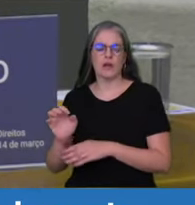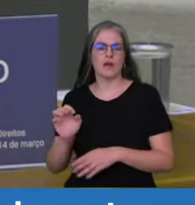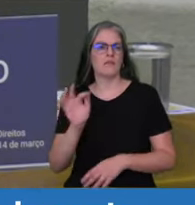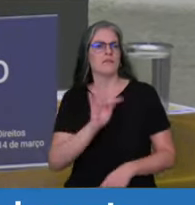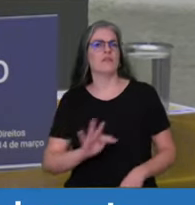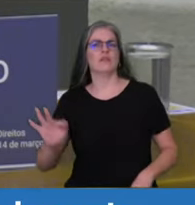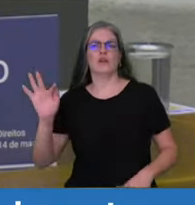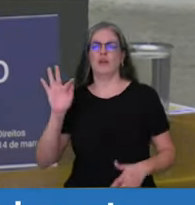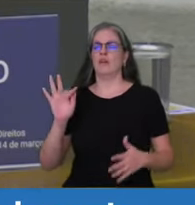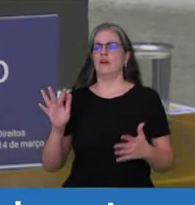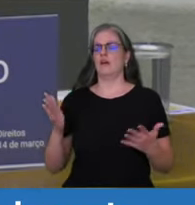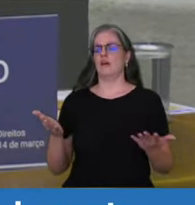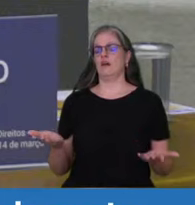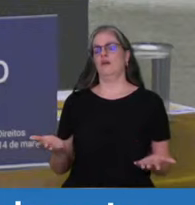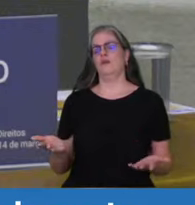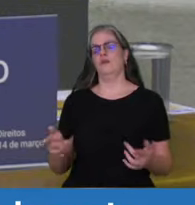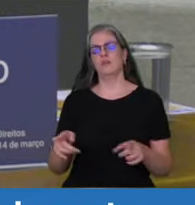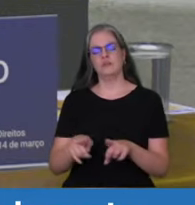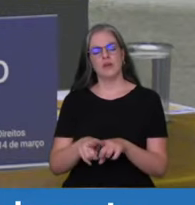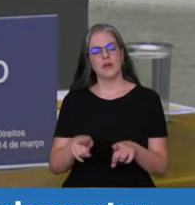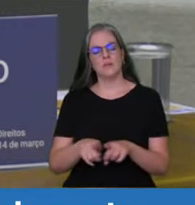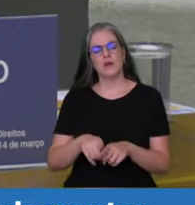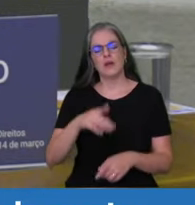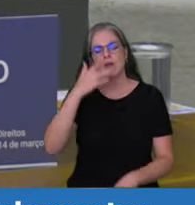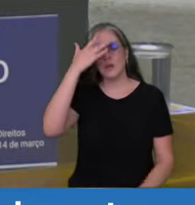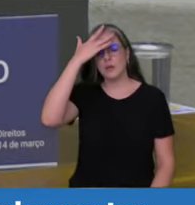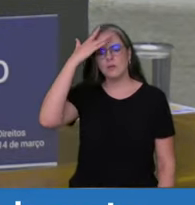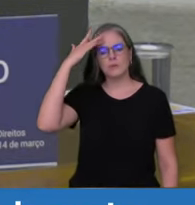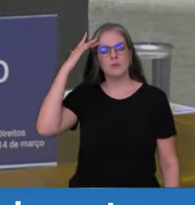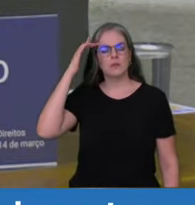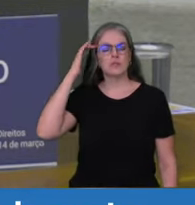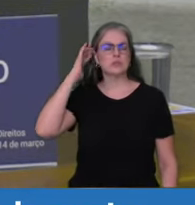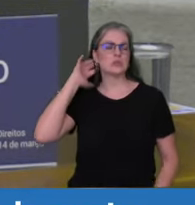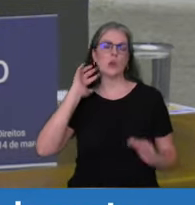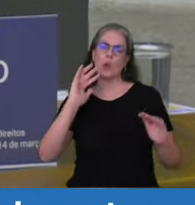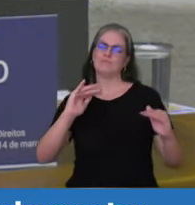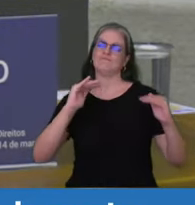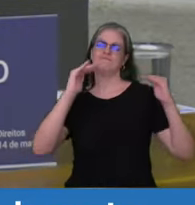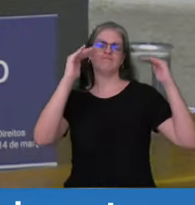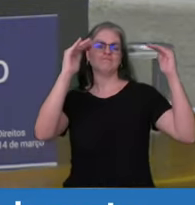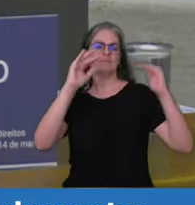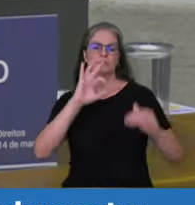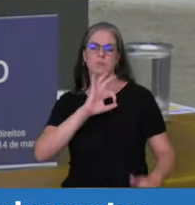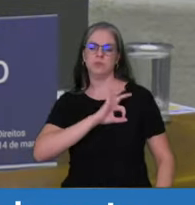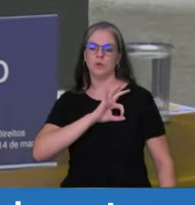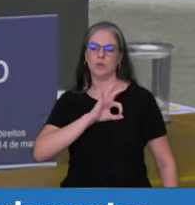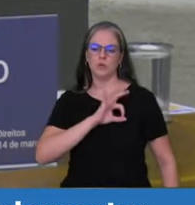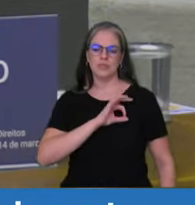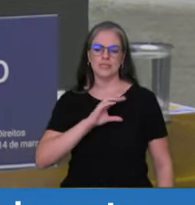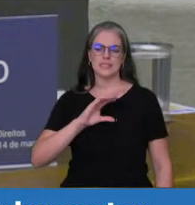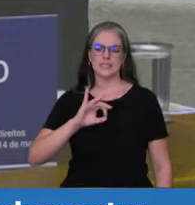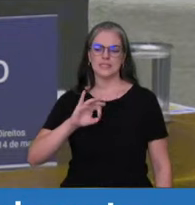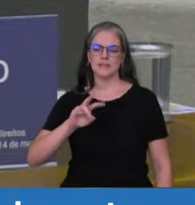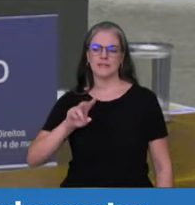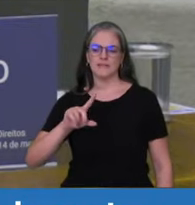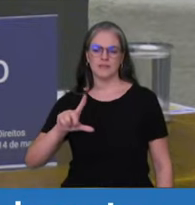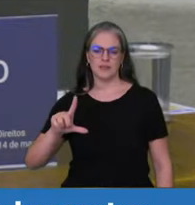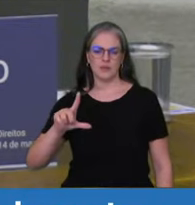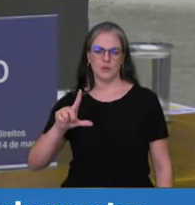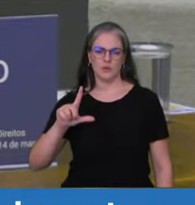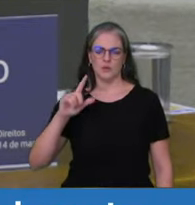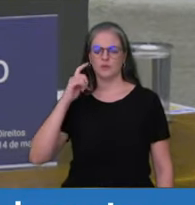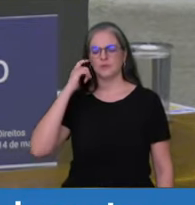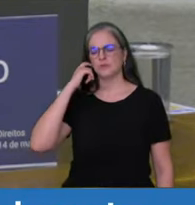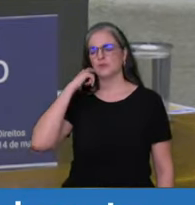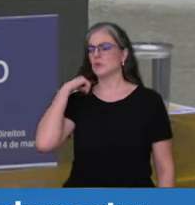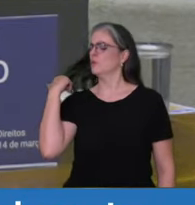a participação de uma autoridade muito grande da própria Polícia Civil, uma autoridade, inclusive, em que a